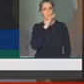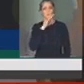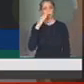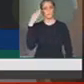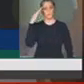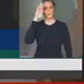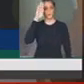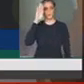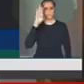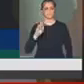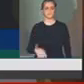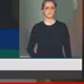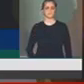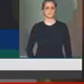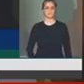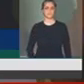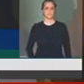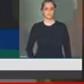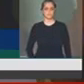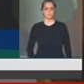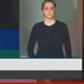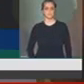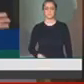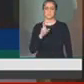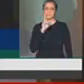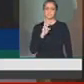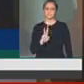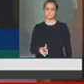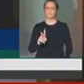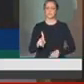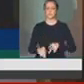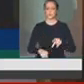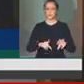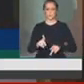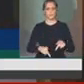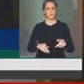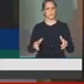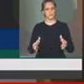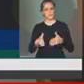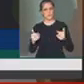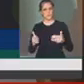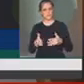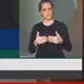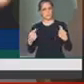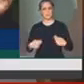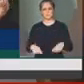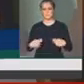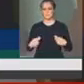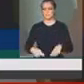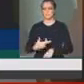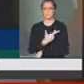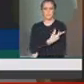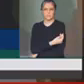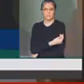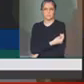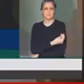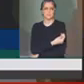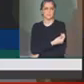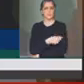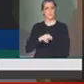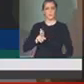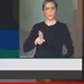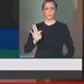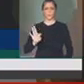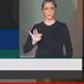Bolsonaro. Nós estamos vendo aí o povo clamando por vacina. No momento em que as UTIs